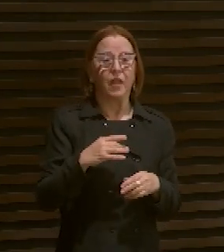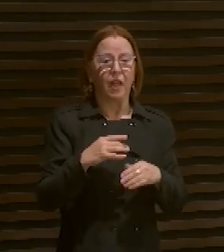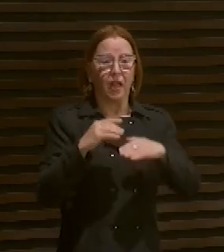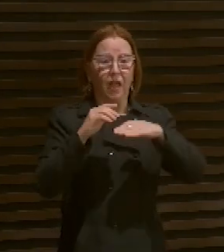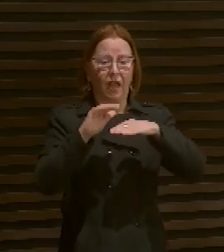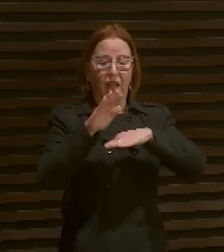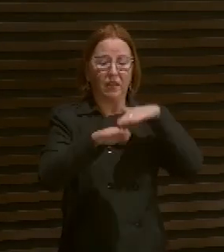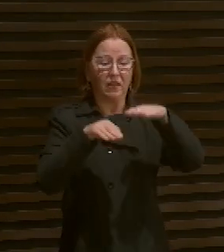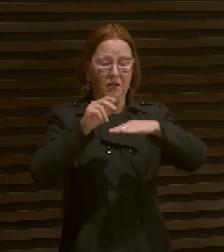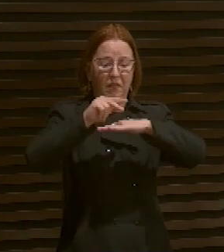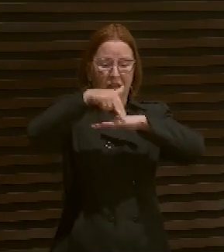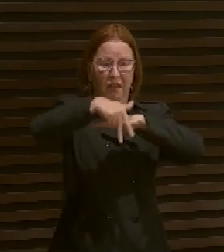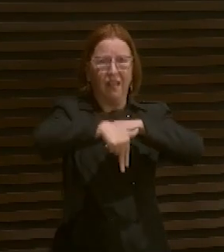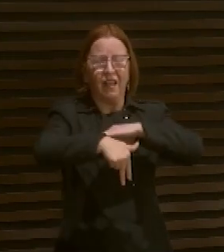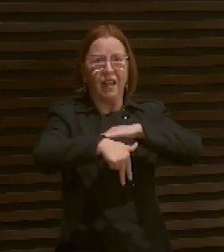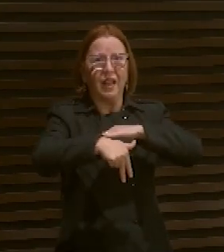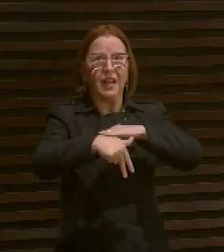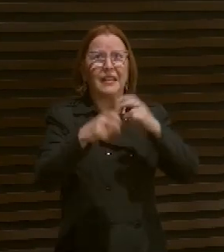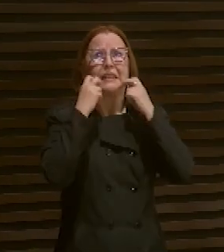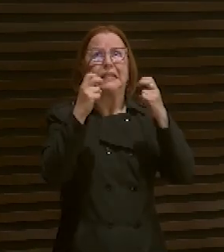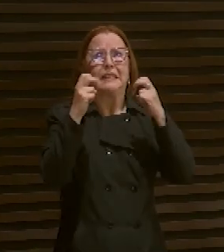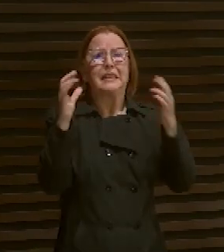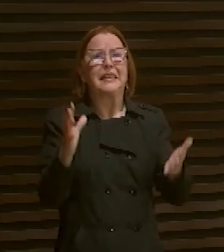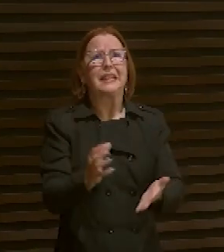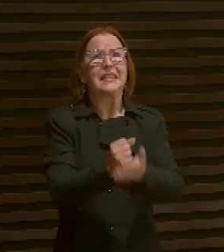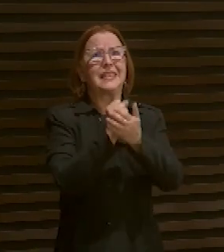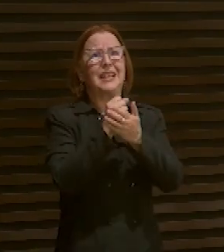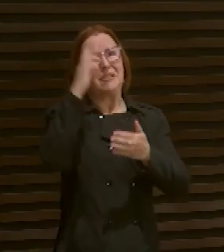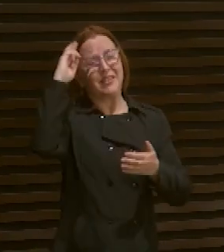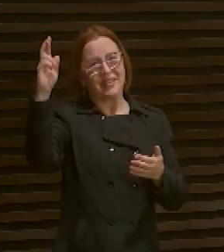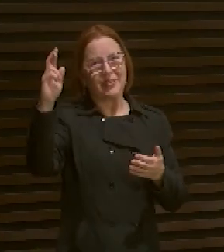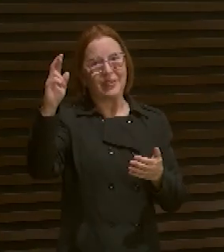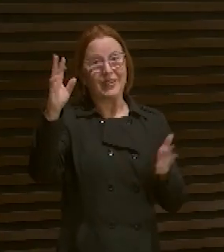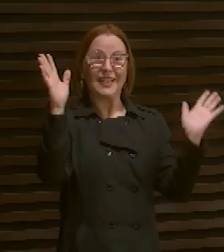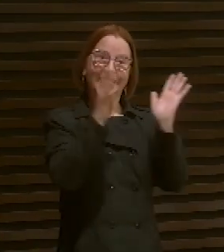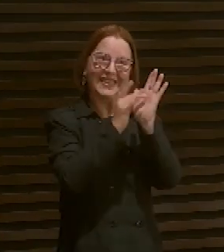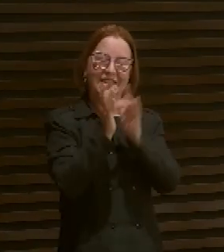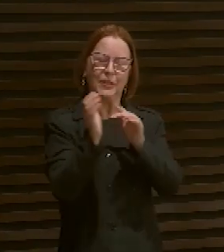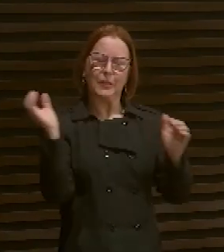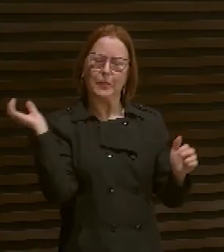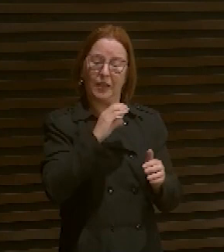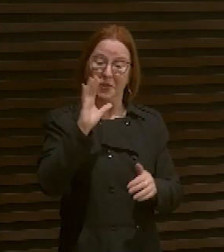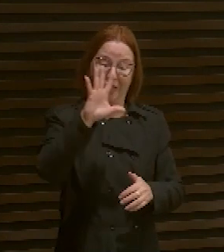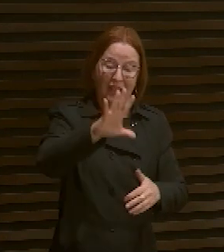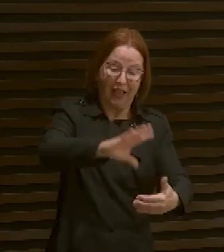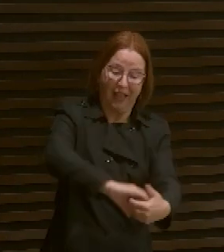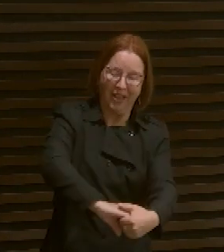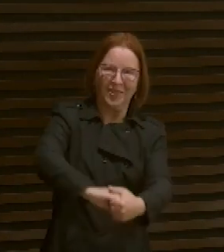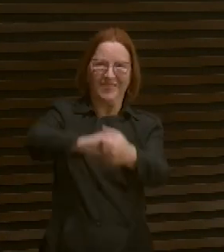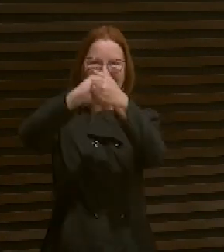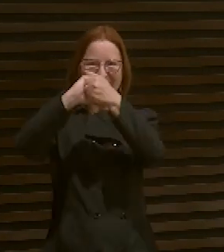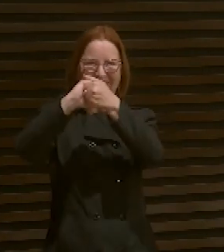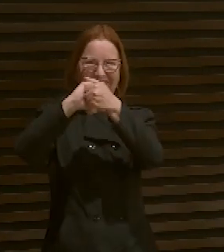submergir, gritou, salva-me, Senhor. E prontamente, Jesus, estendendo a mão,